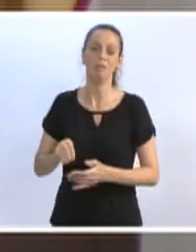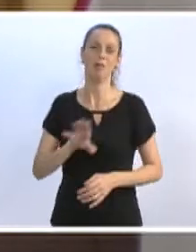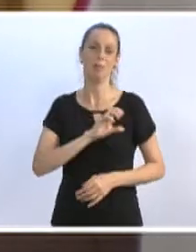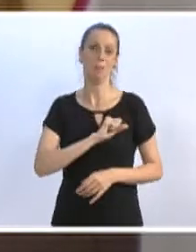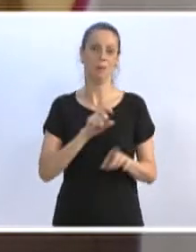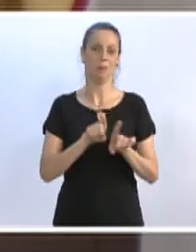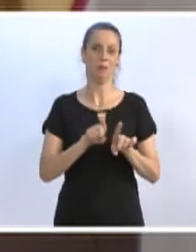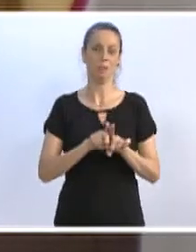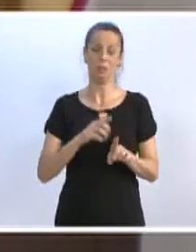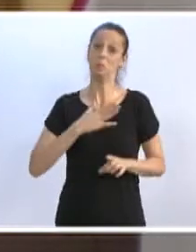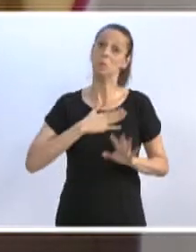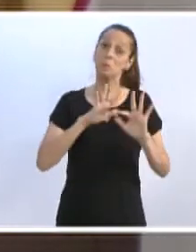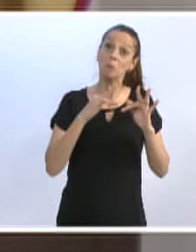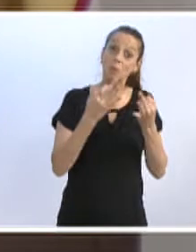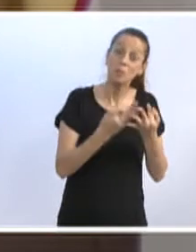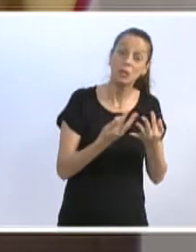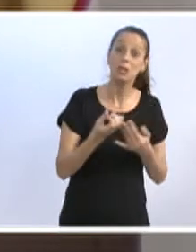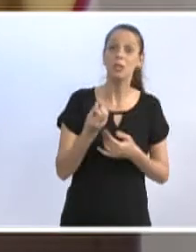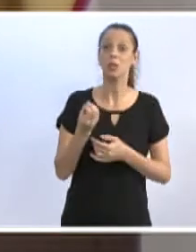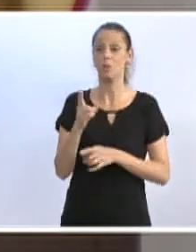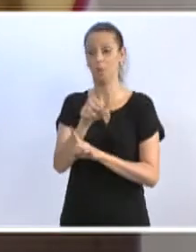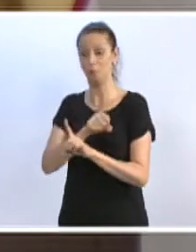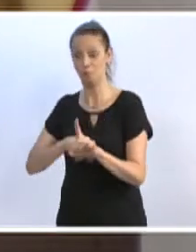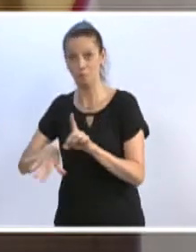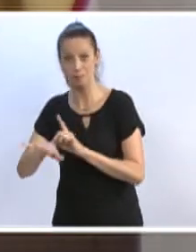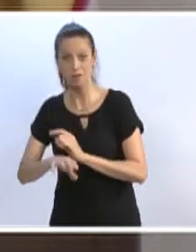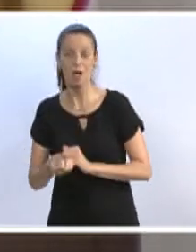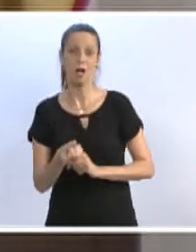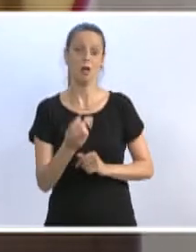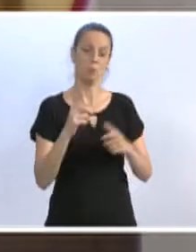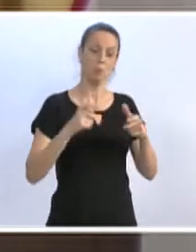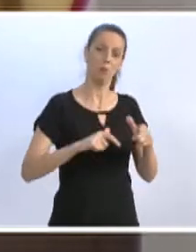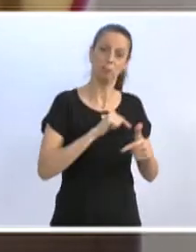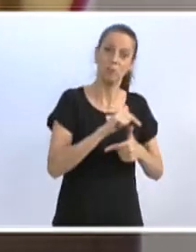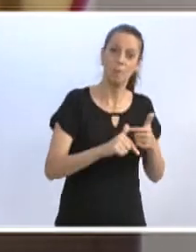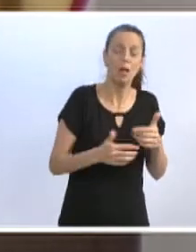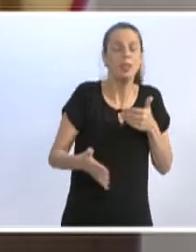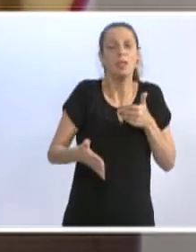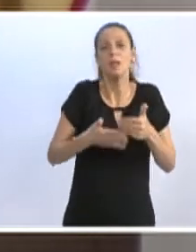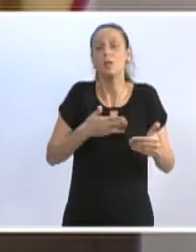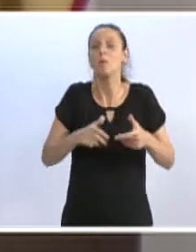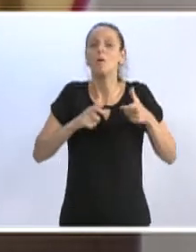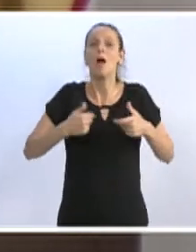Da minha família, da minha sociedade, do meu lugar de trabalho, onde estiver.